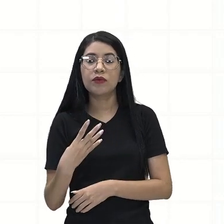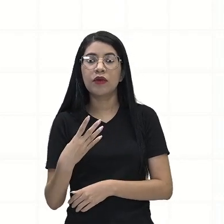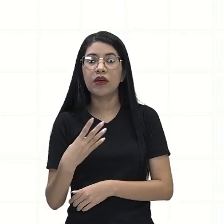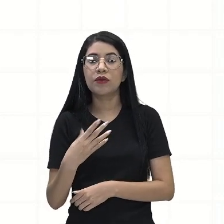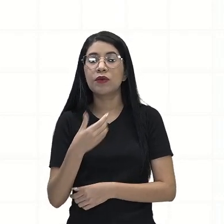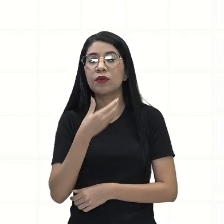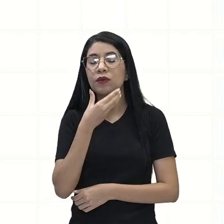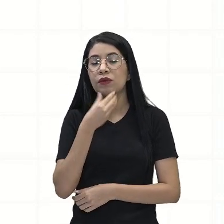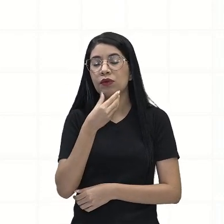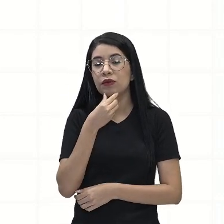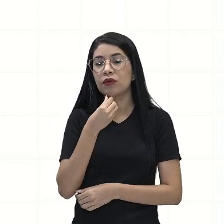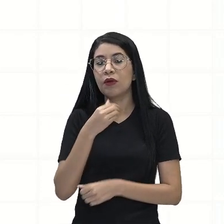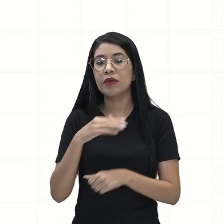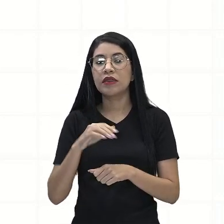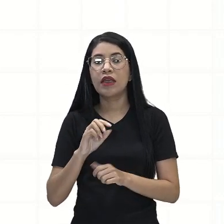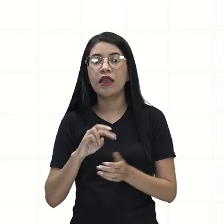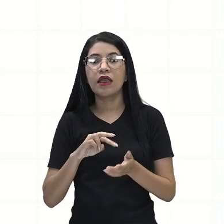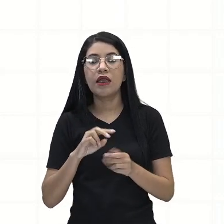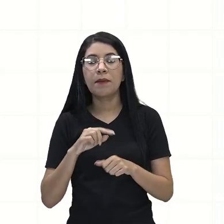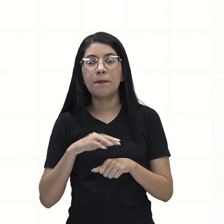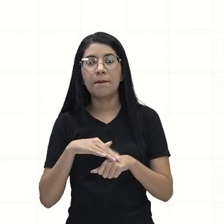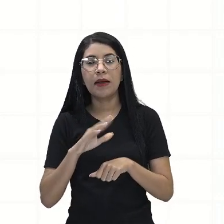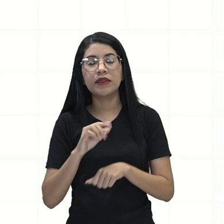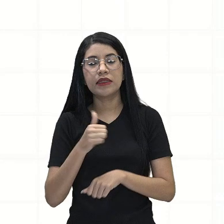eles representavam aqui, olha,